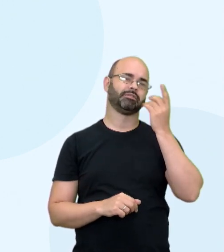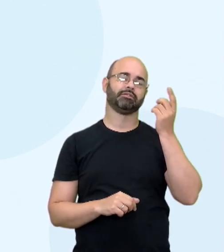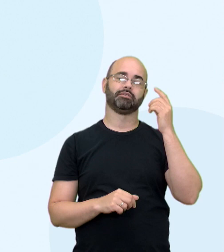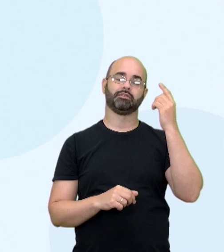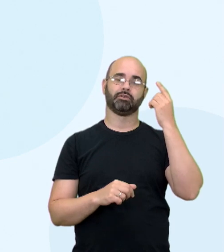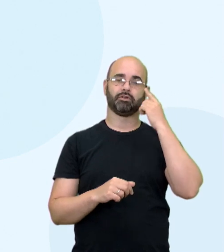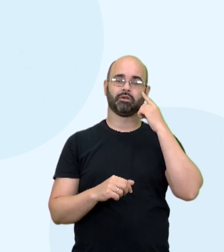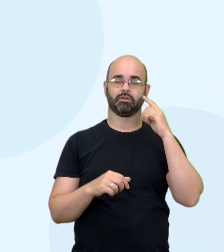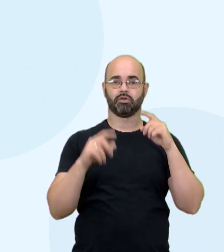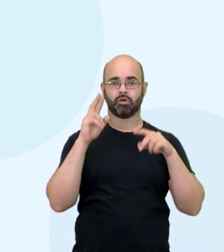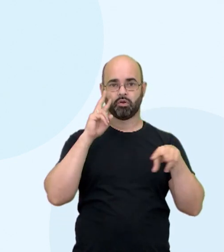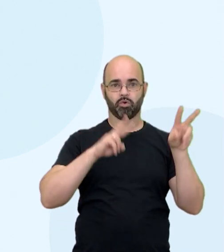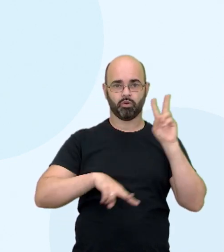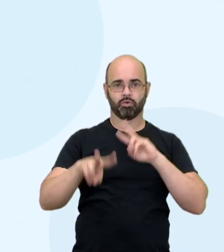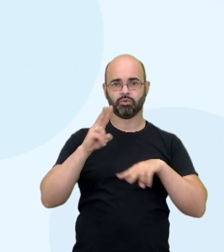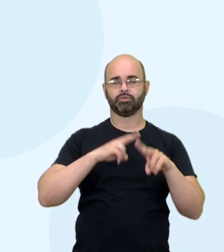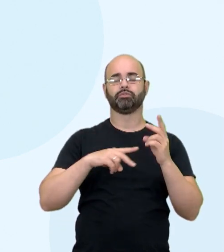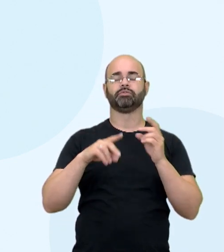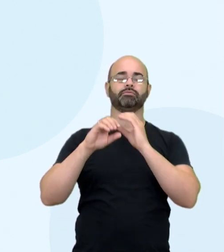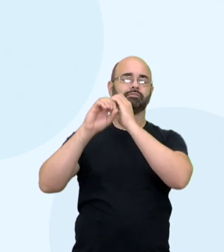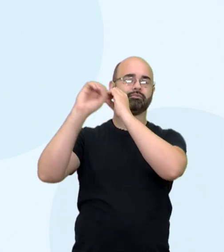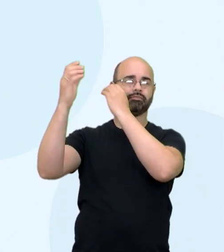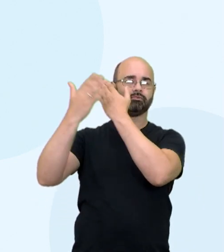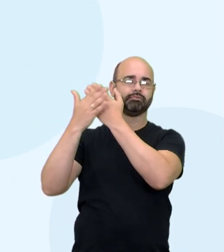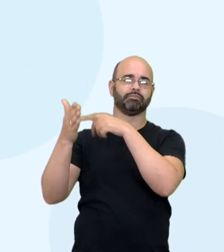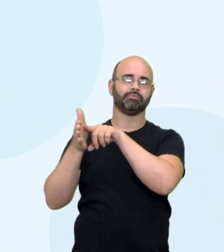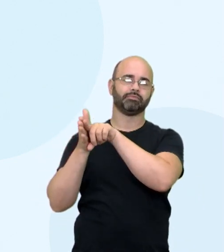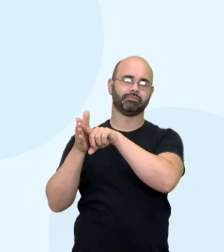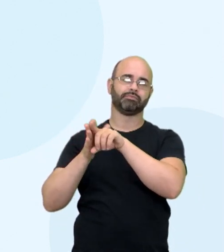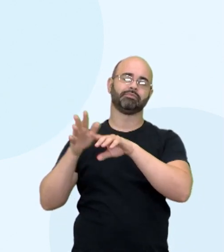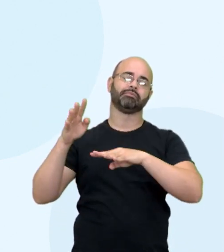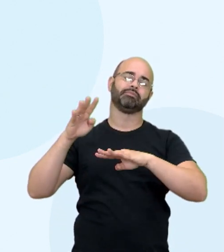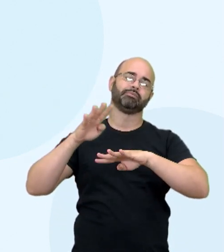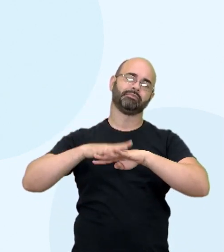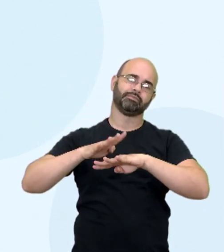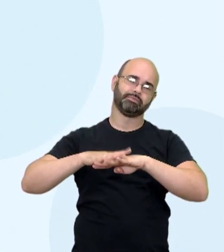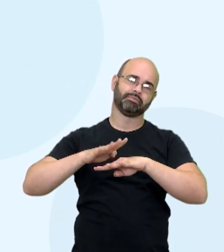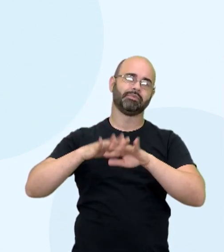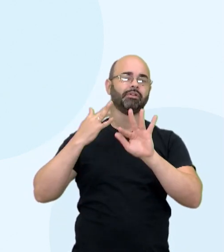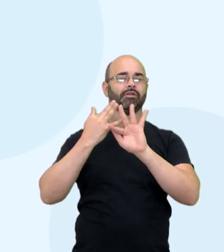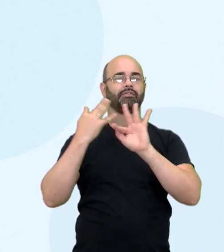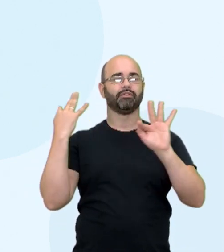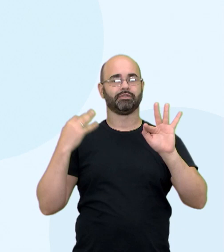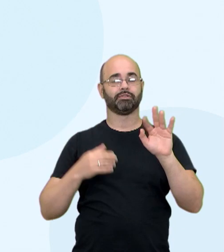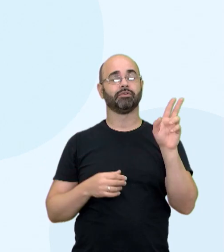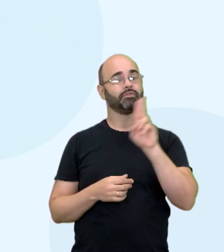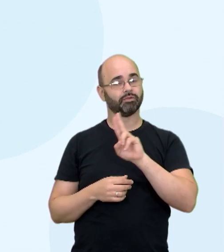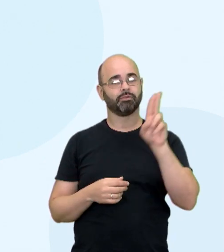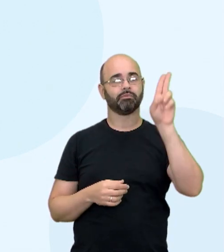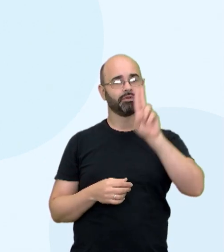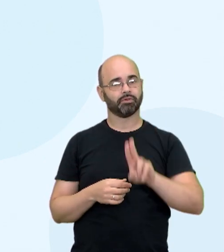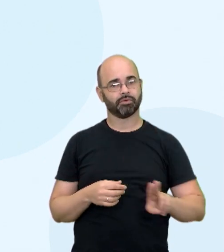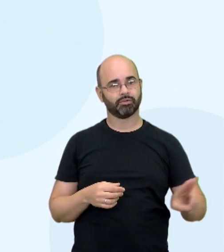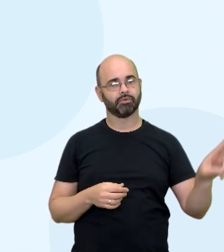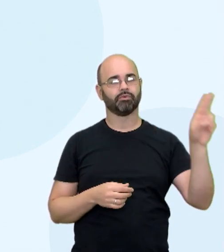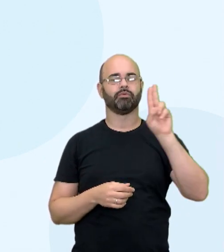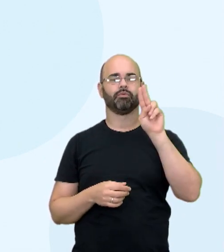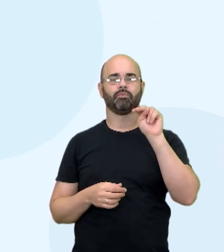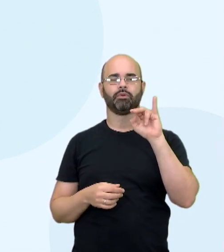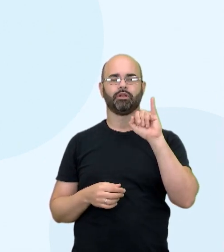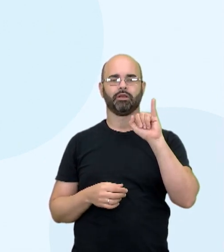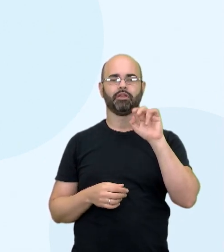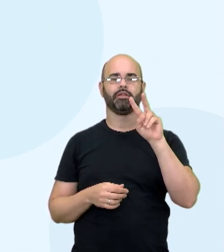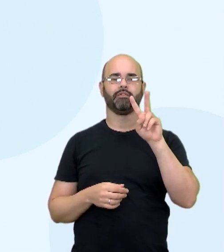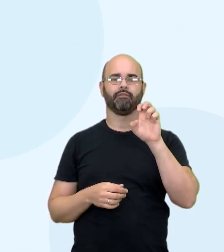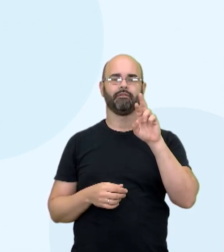astronomia, geometria, física, matemática, enfim, eram chamados temas universais. E é por